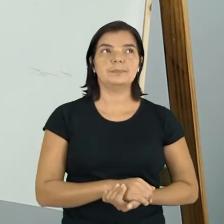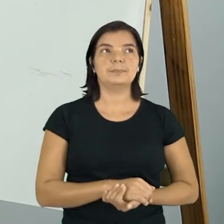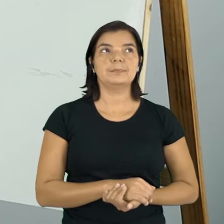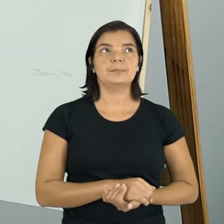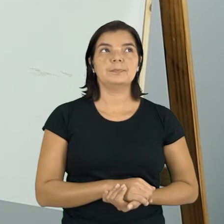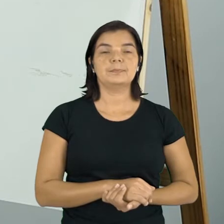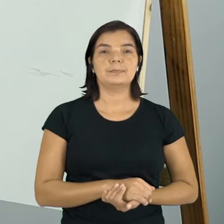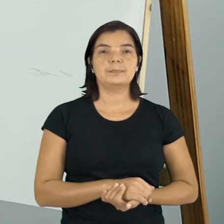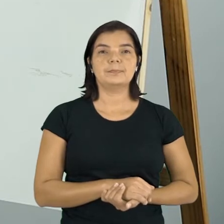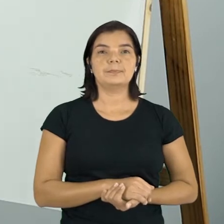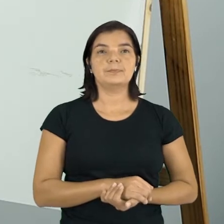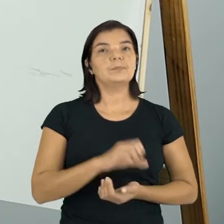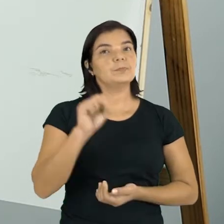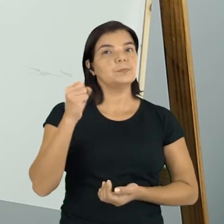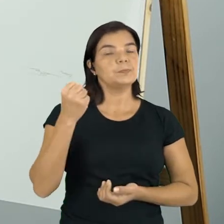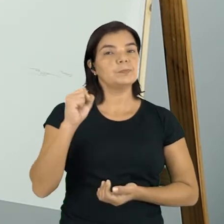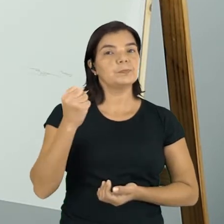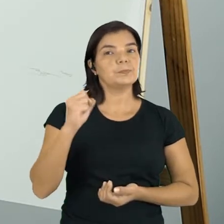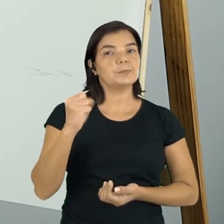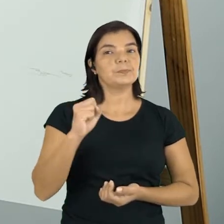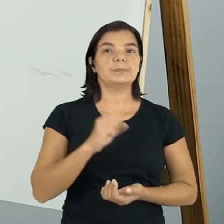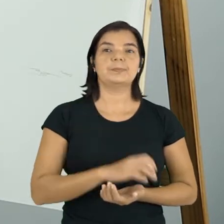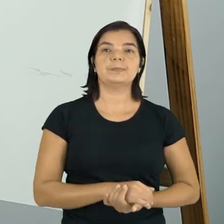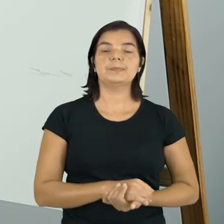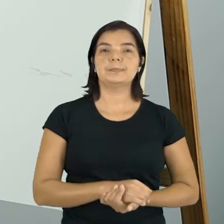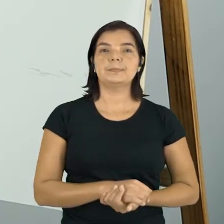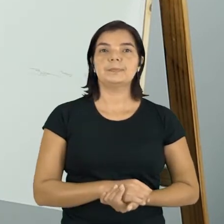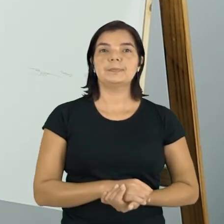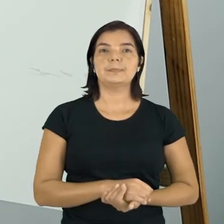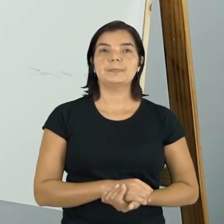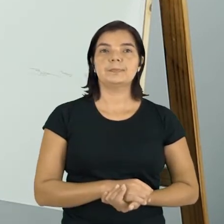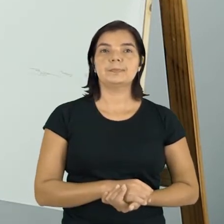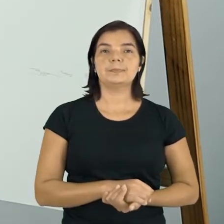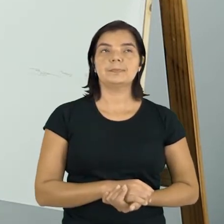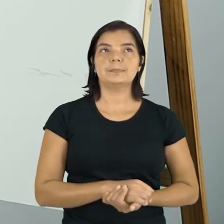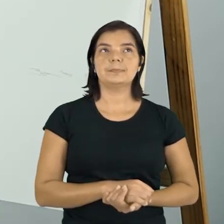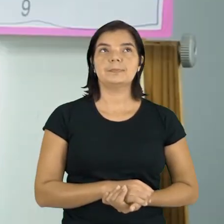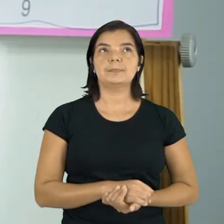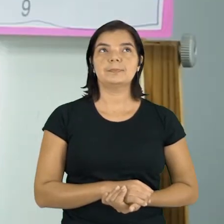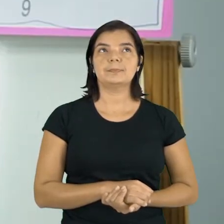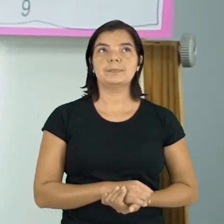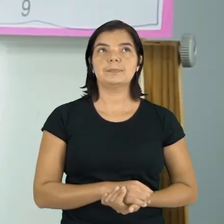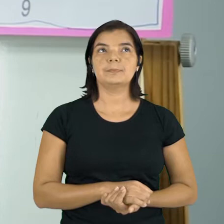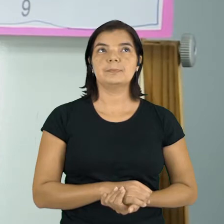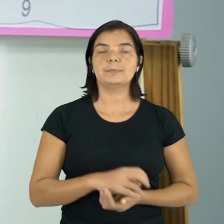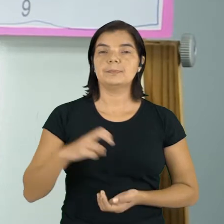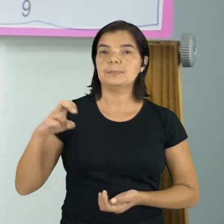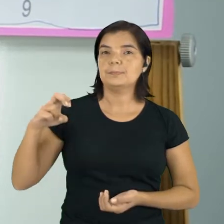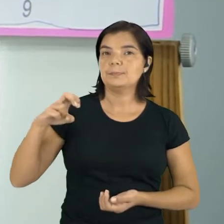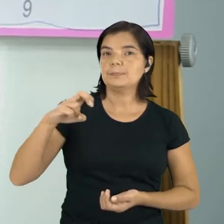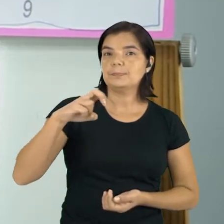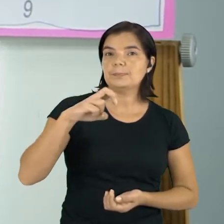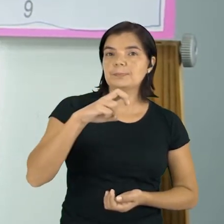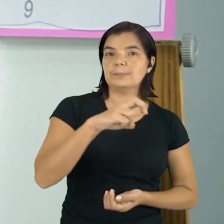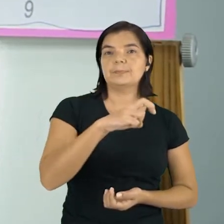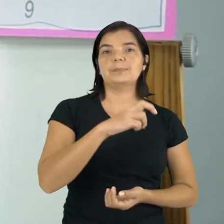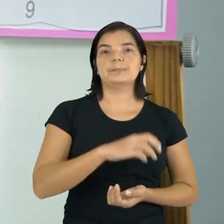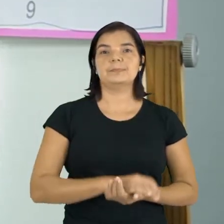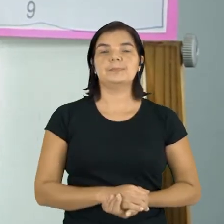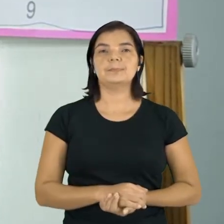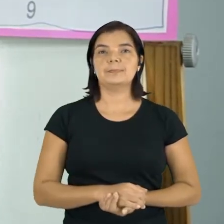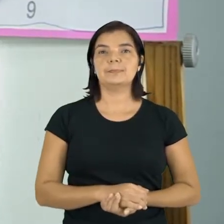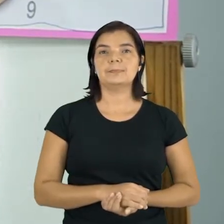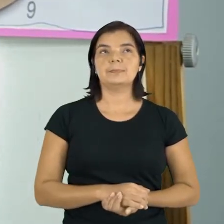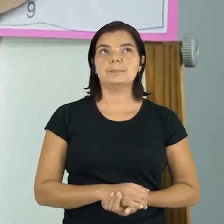gude? No caso, 8. Certinho? Aqui eu já vou ter o carrinho